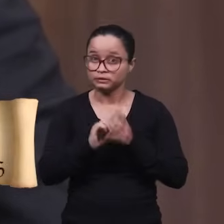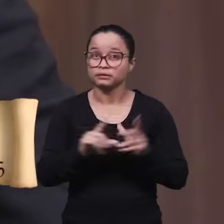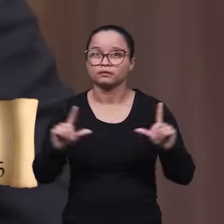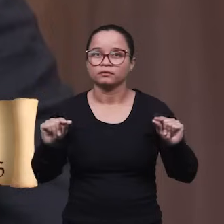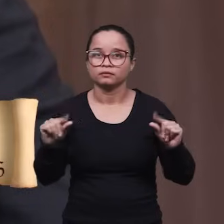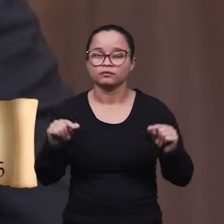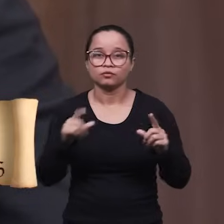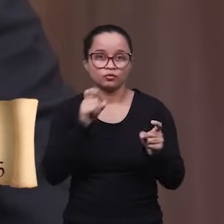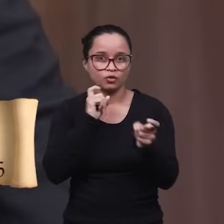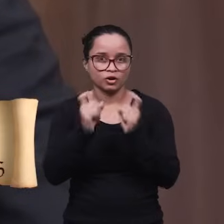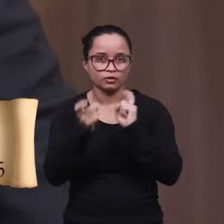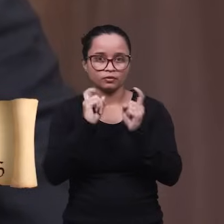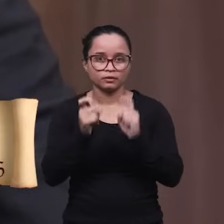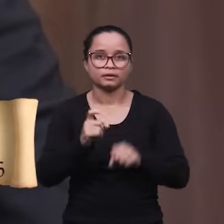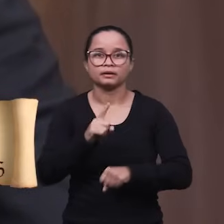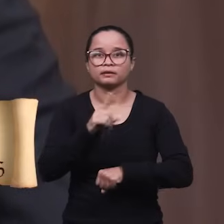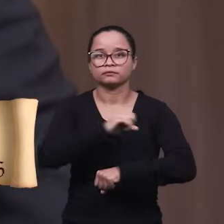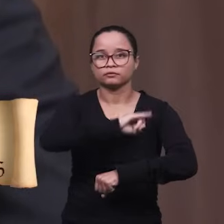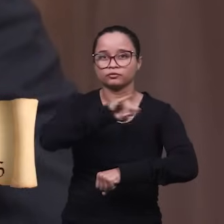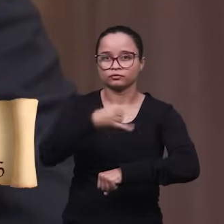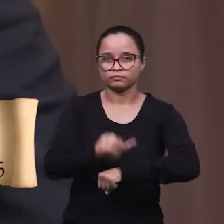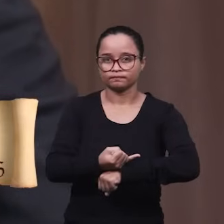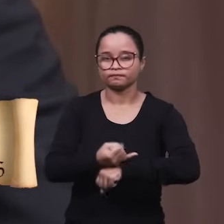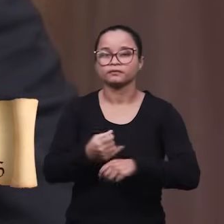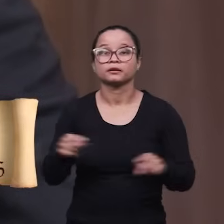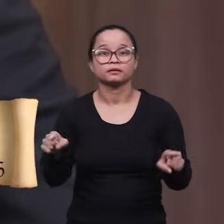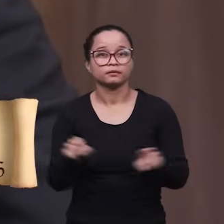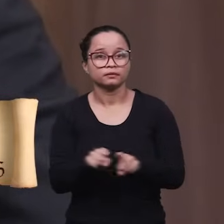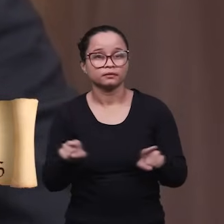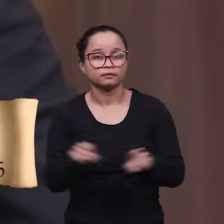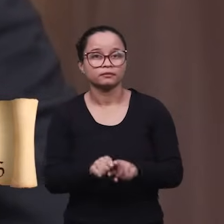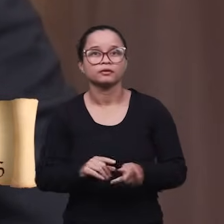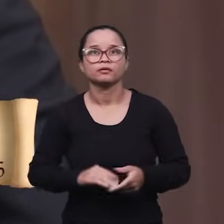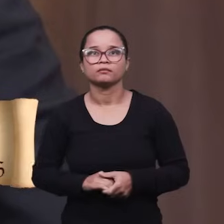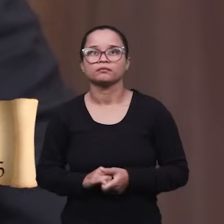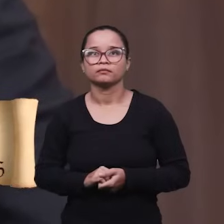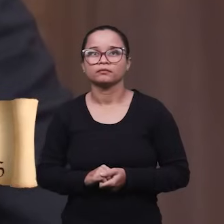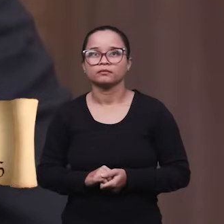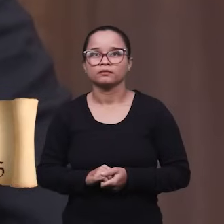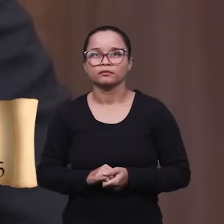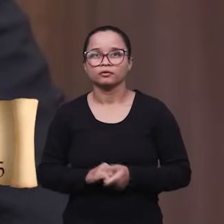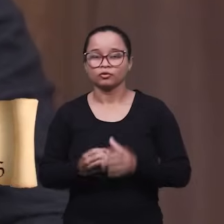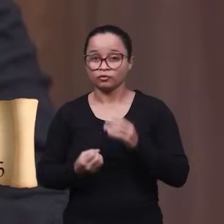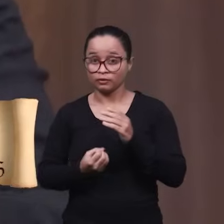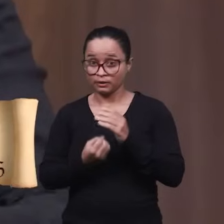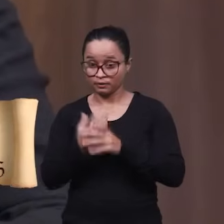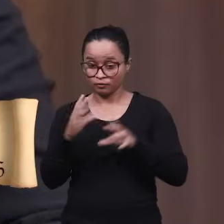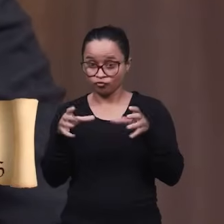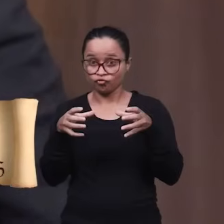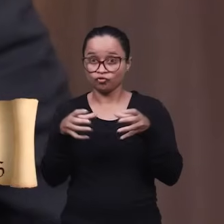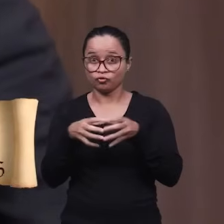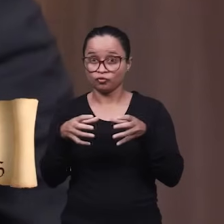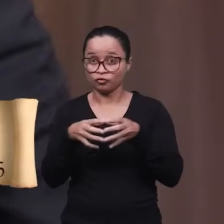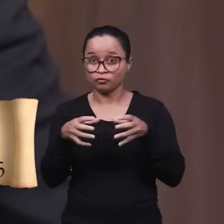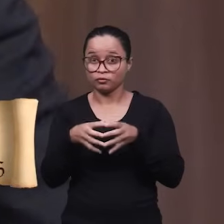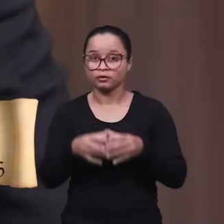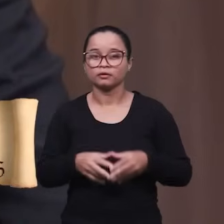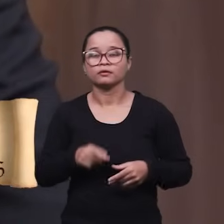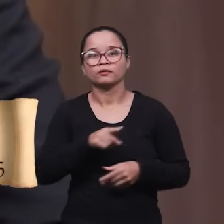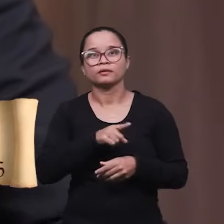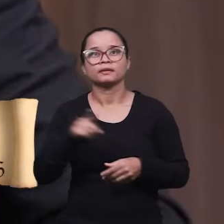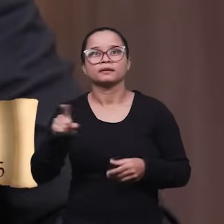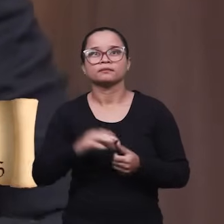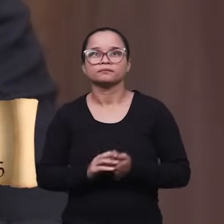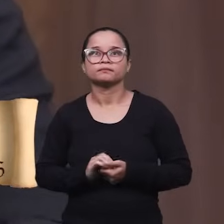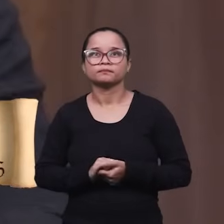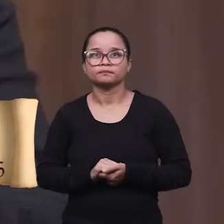aquela reunião em Jerusalém. E também da formação de uma comissão que foi então para Antioquia, para